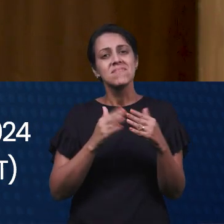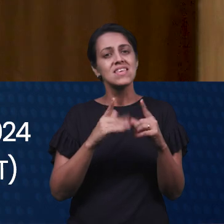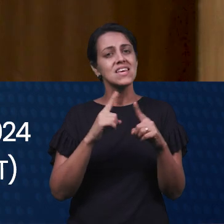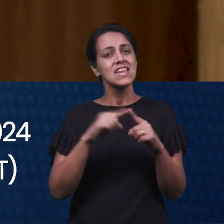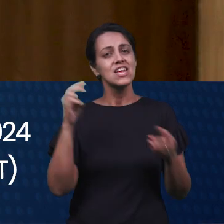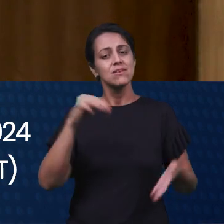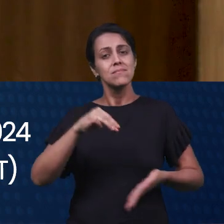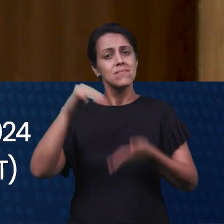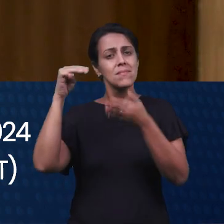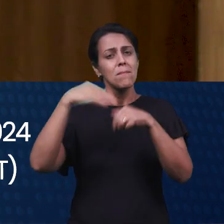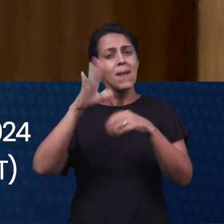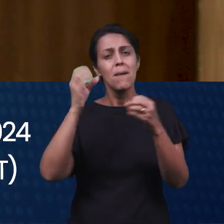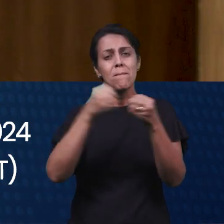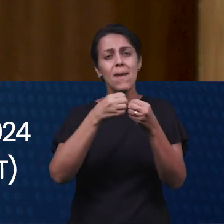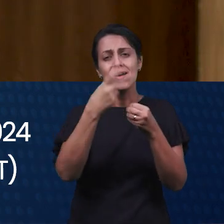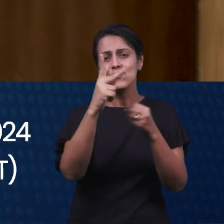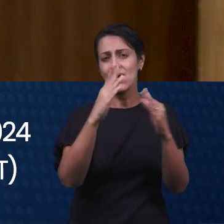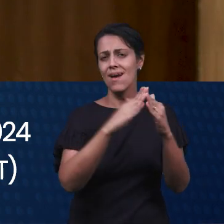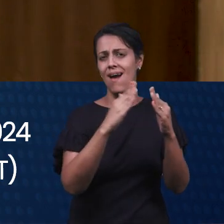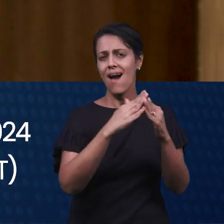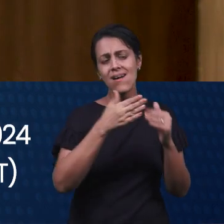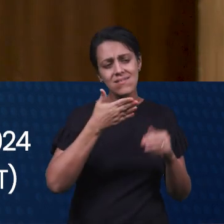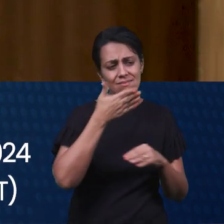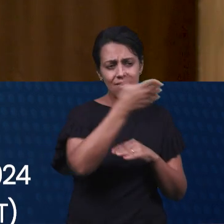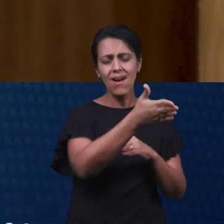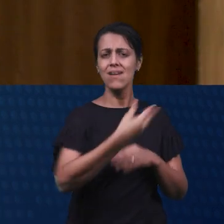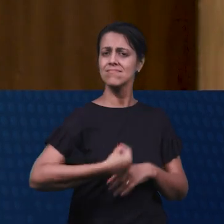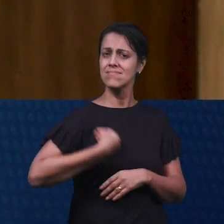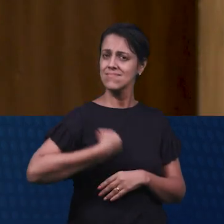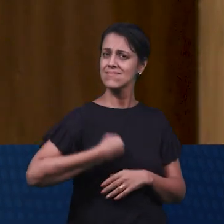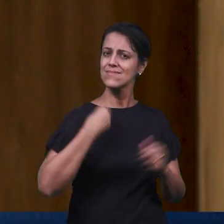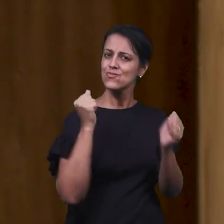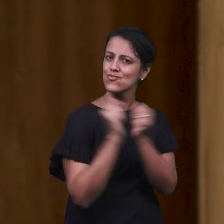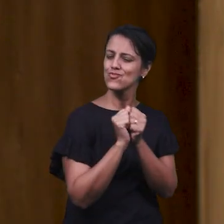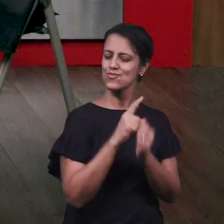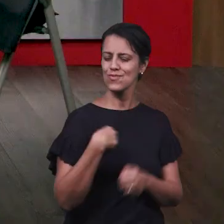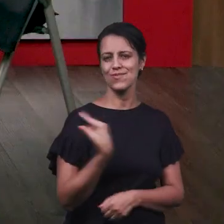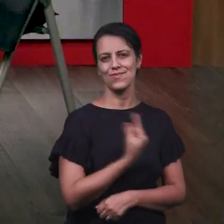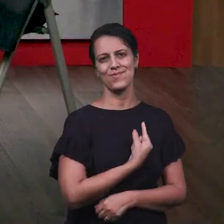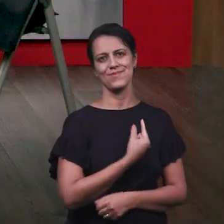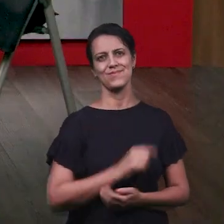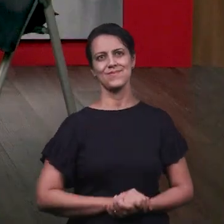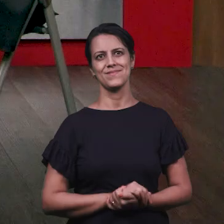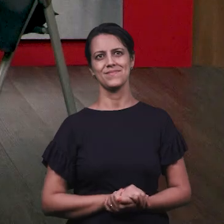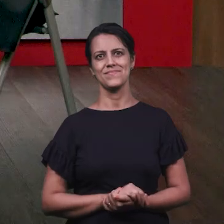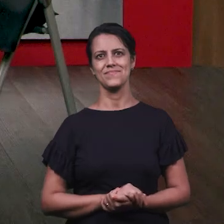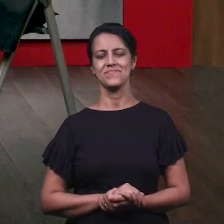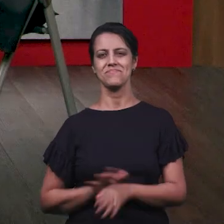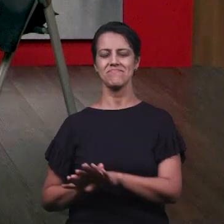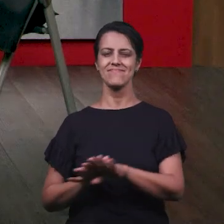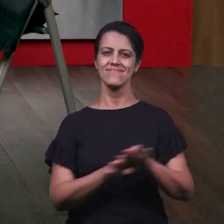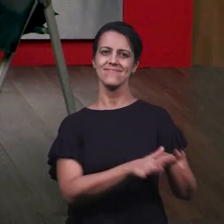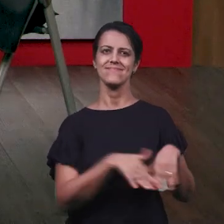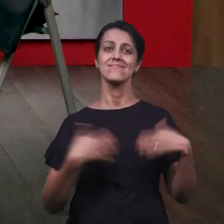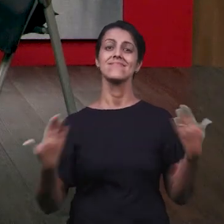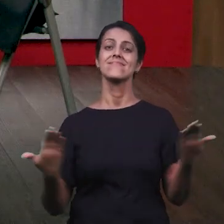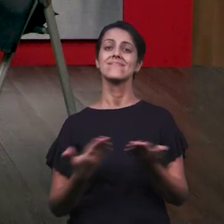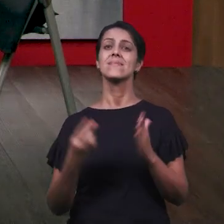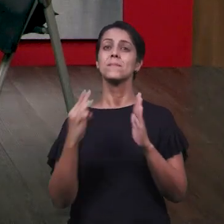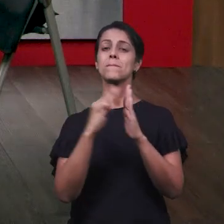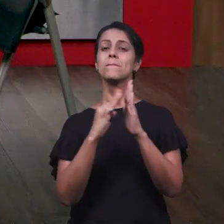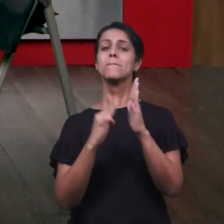Igreja Cristã Maranata mais próxima da sua casa, e participe conosco deste grande evento. E hoje nós vamos falar sobre